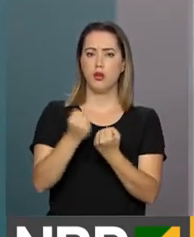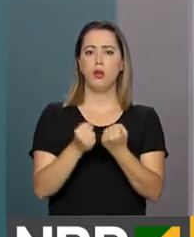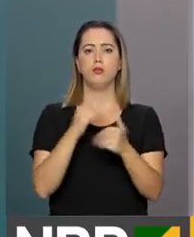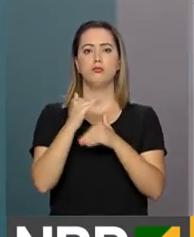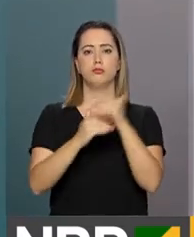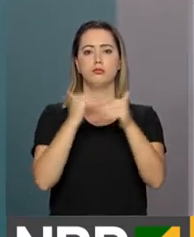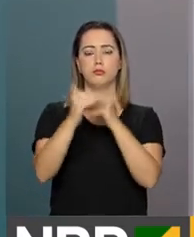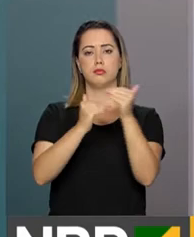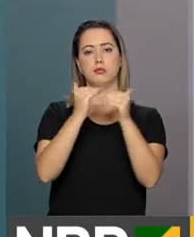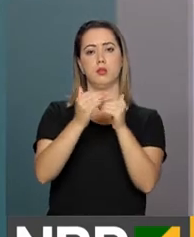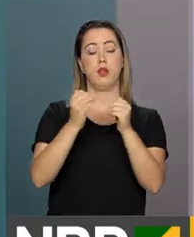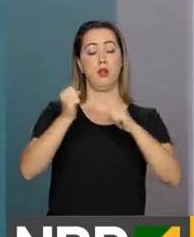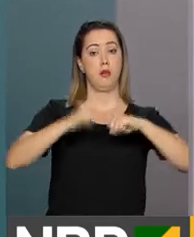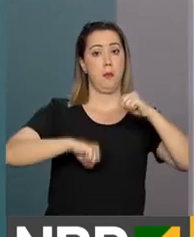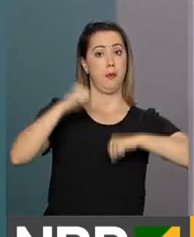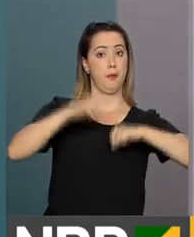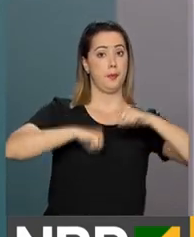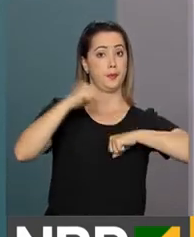produção